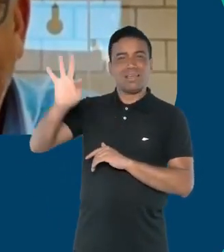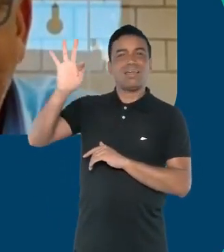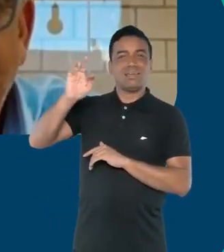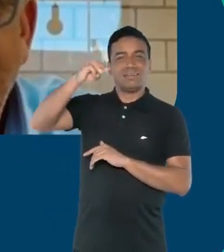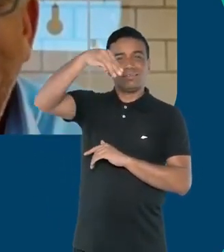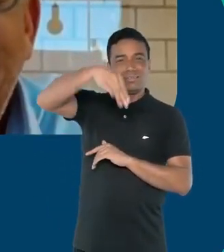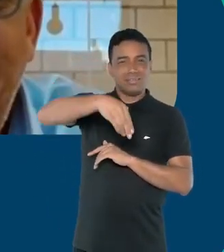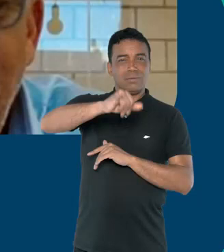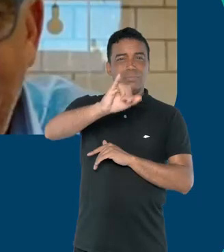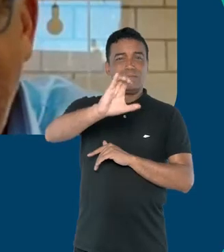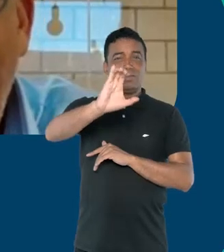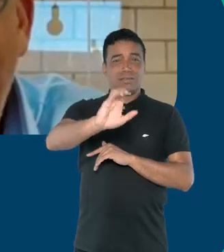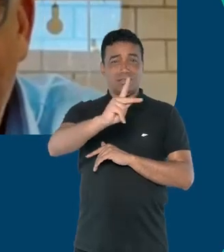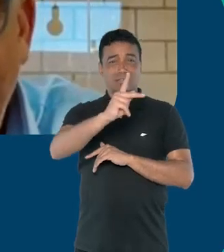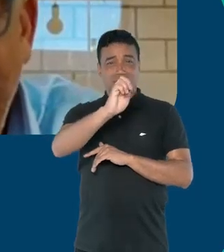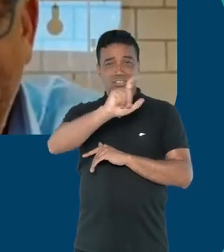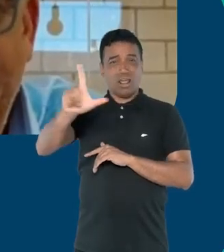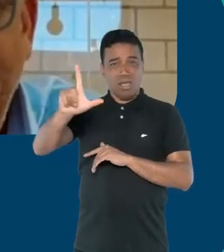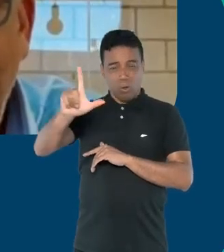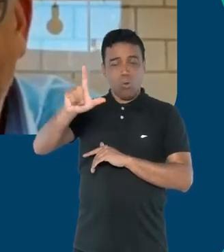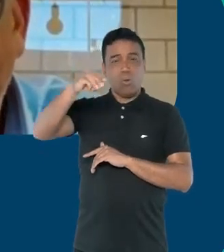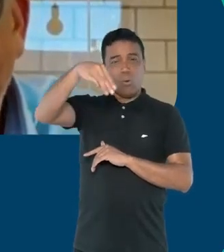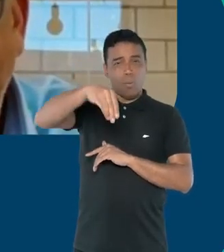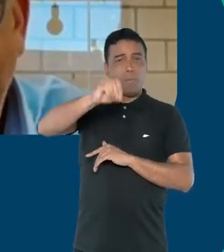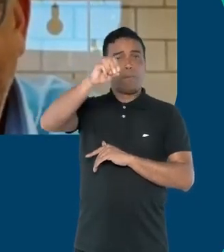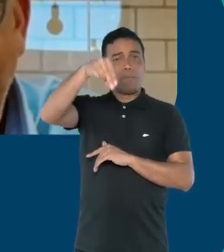né, dos ensaios, da forma, né,